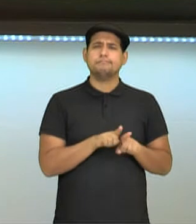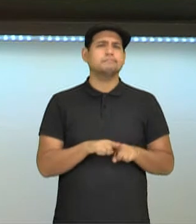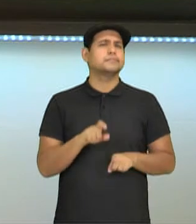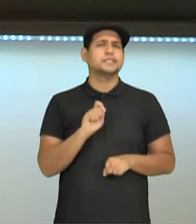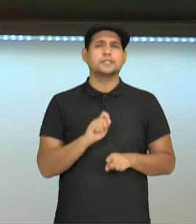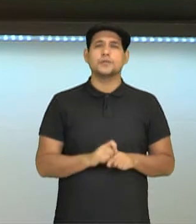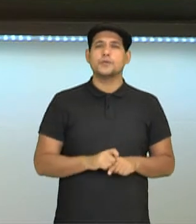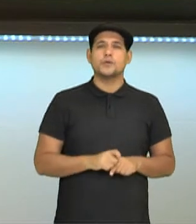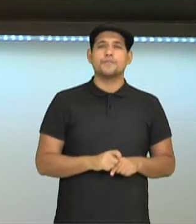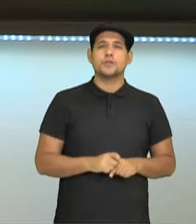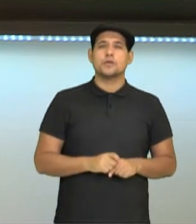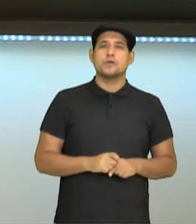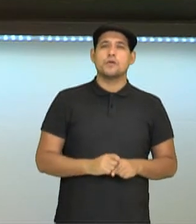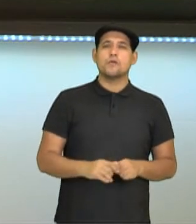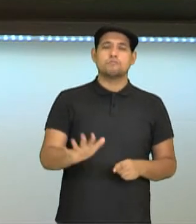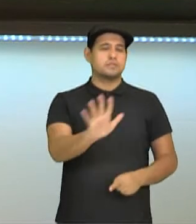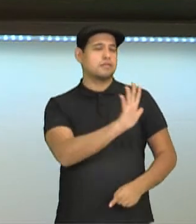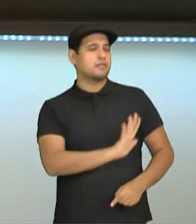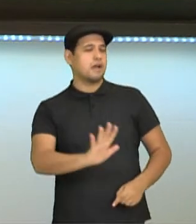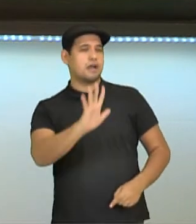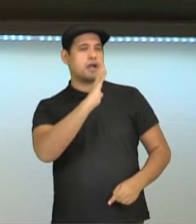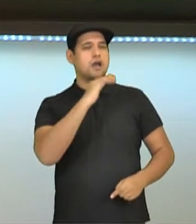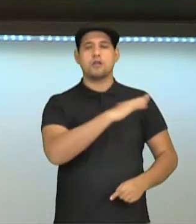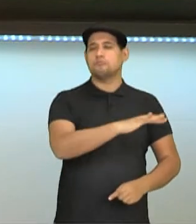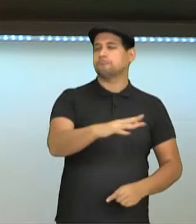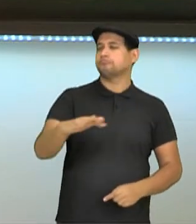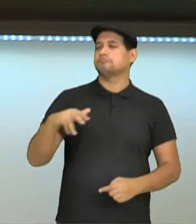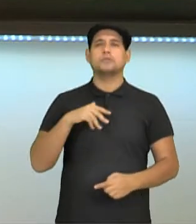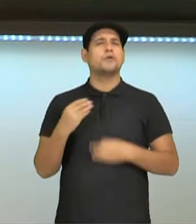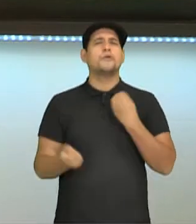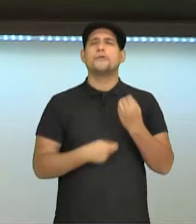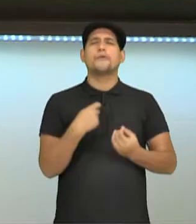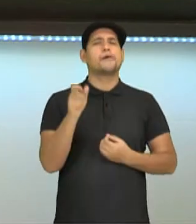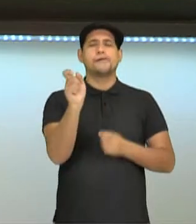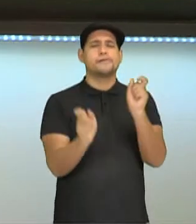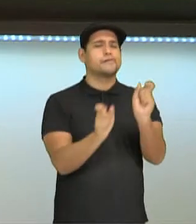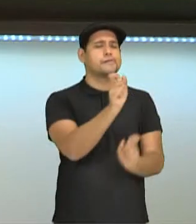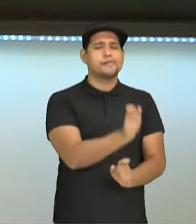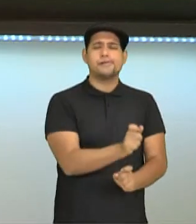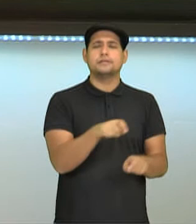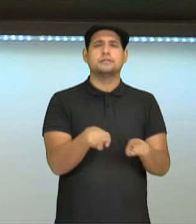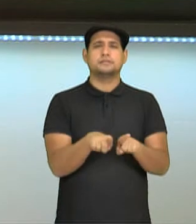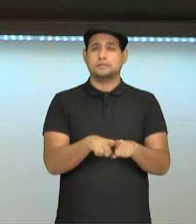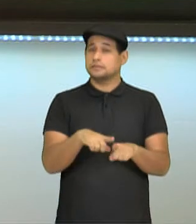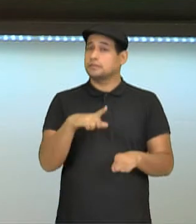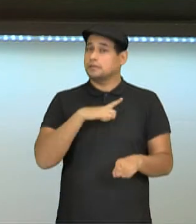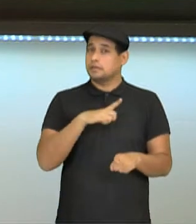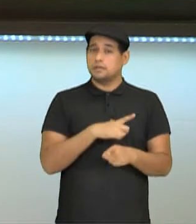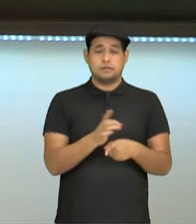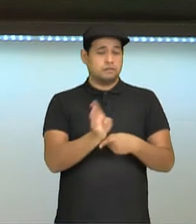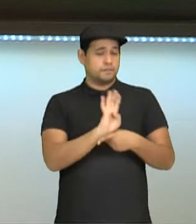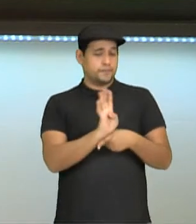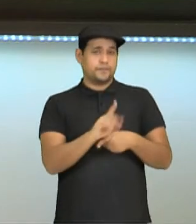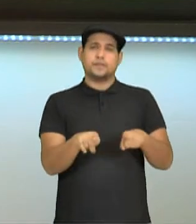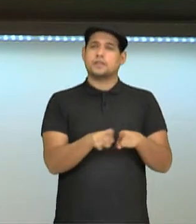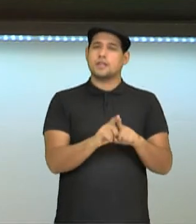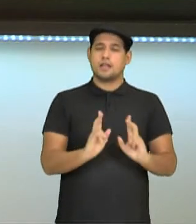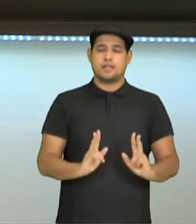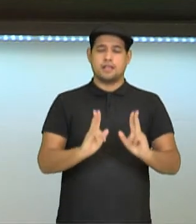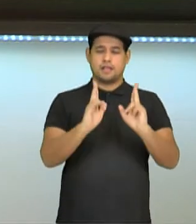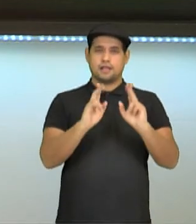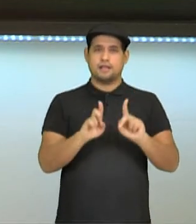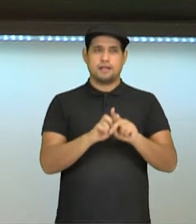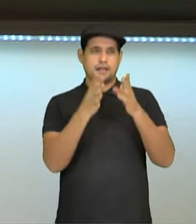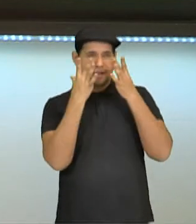O cenário? Quais são as características, né, desse filme, dessa série, que